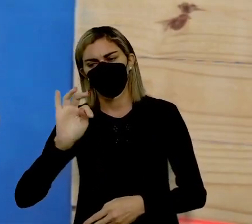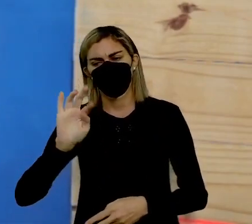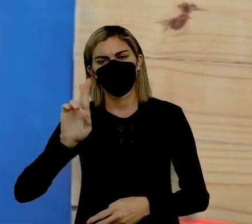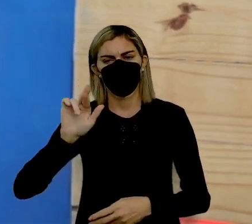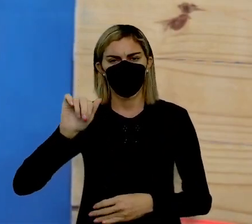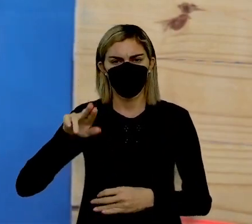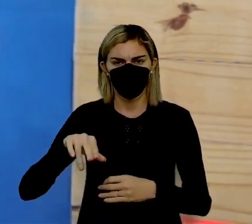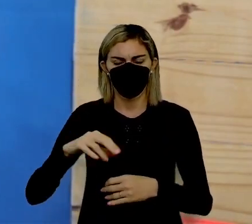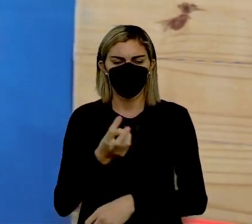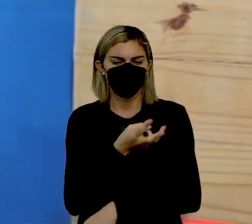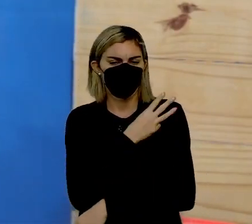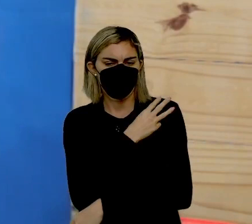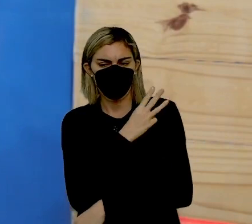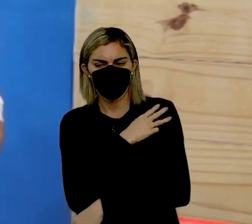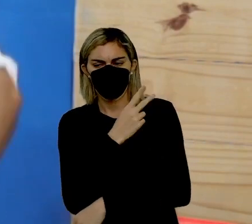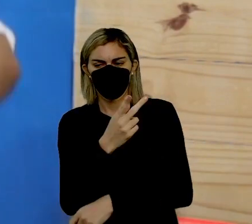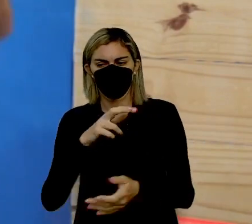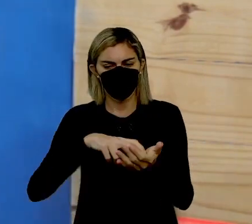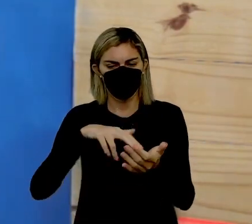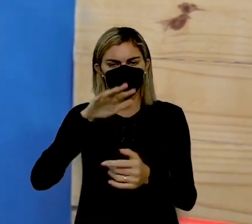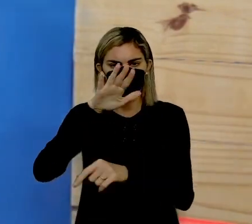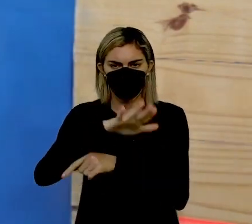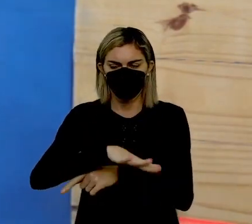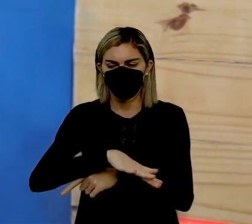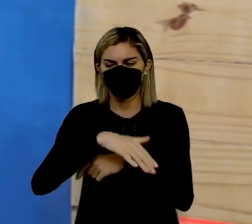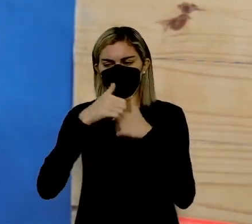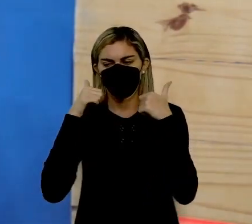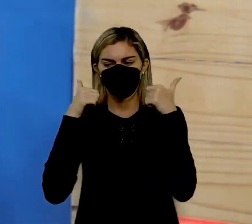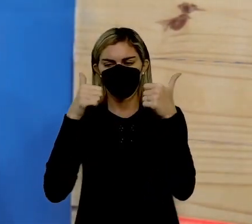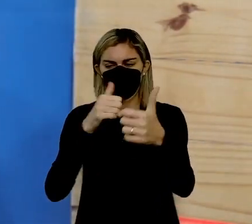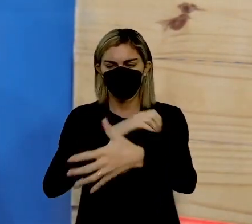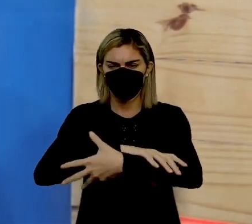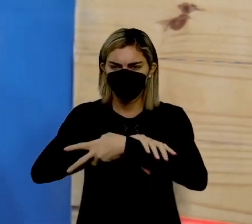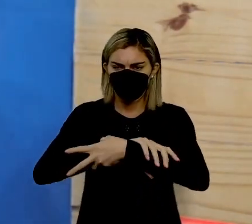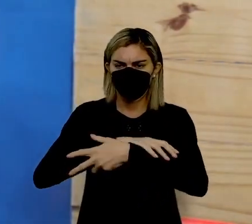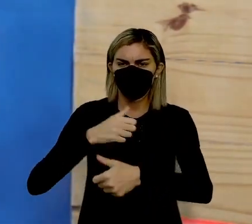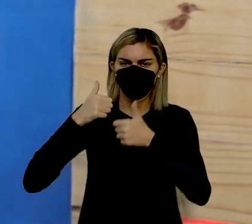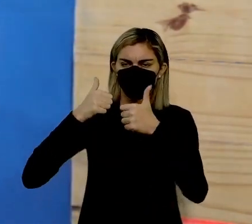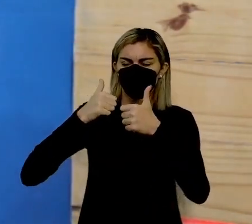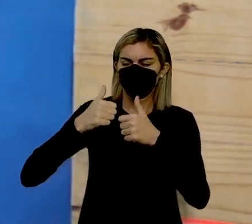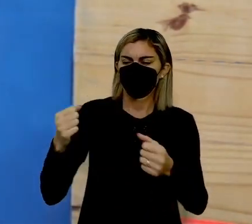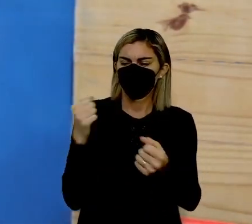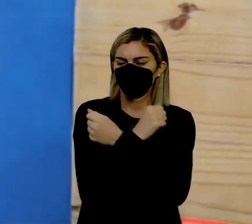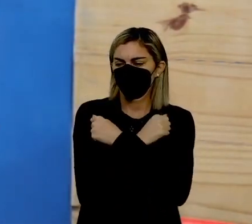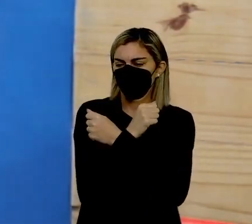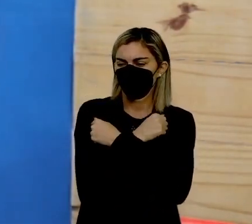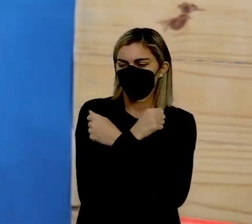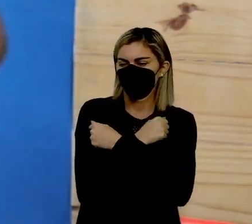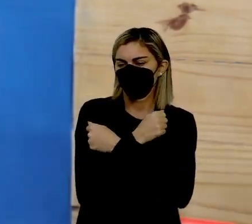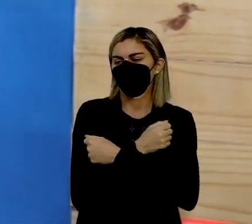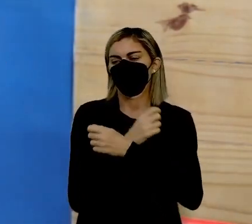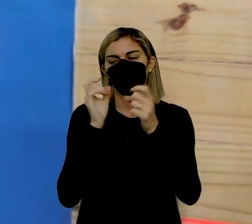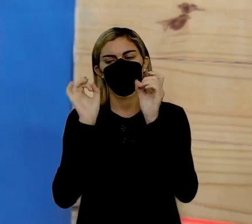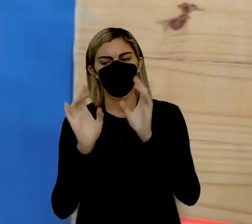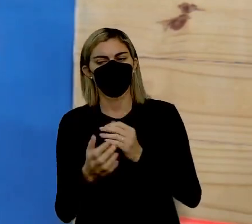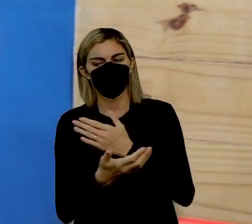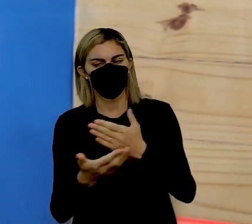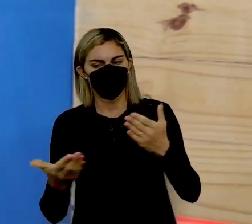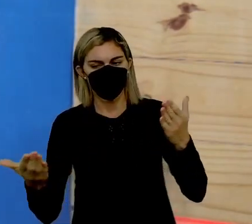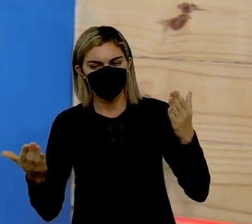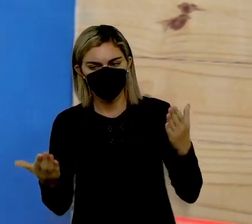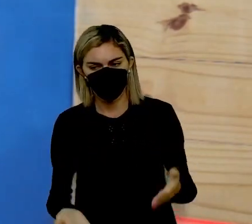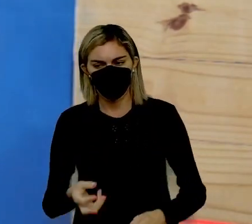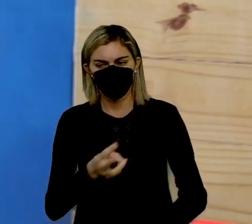turma do terceiro ano A, manhã e tarde, firme e forte, moçada. Abraço também especial a galera